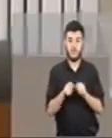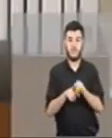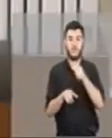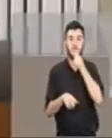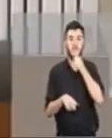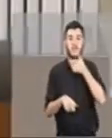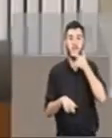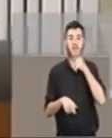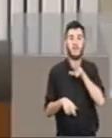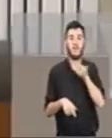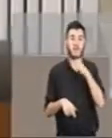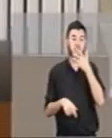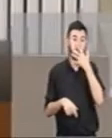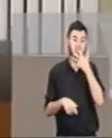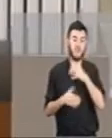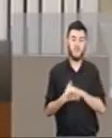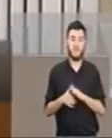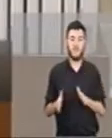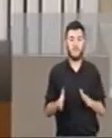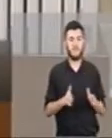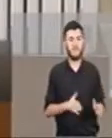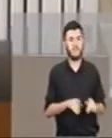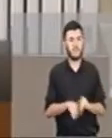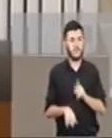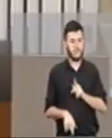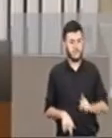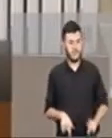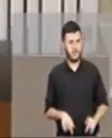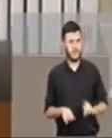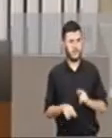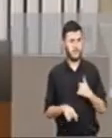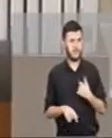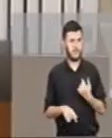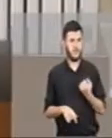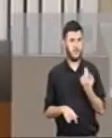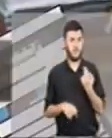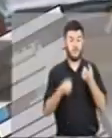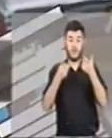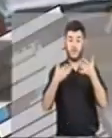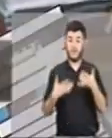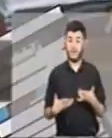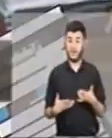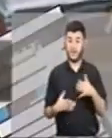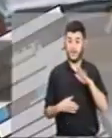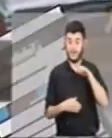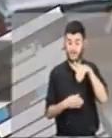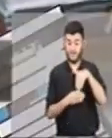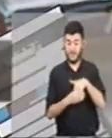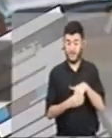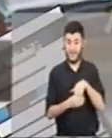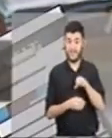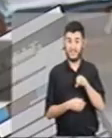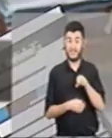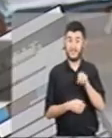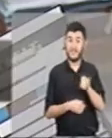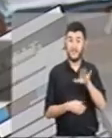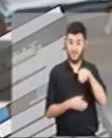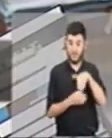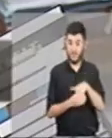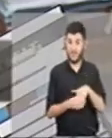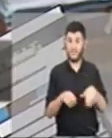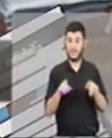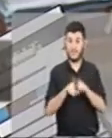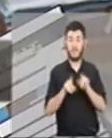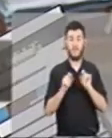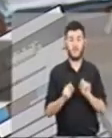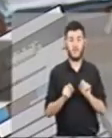Senhor presidente. Presidente, apenas para dizer que se votasse... Ministro Marco Aurélio. ...pela atribuição do